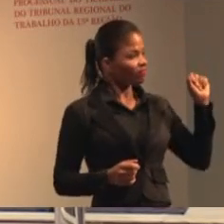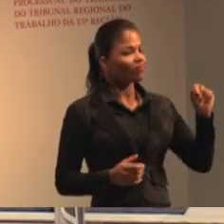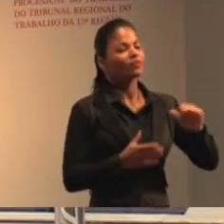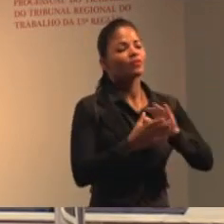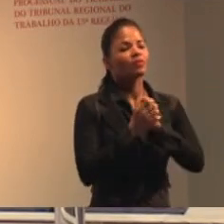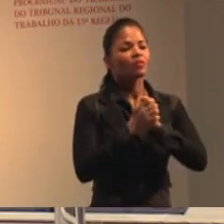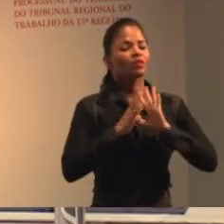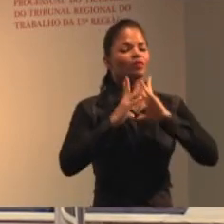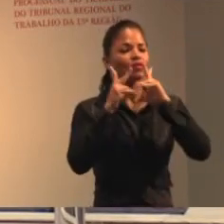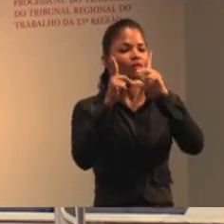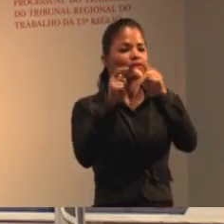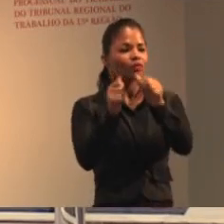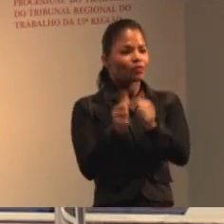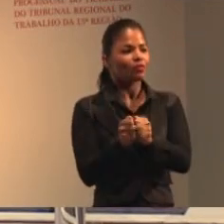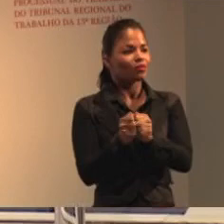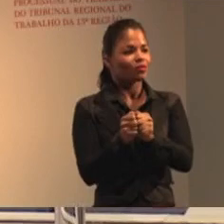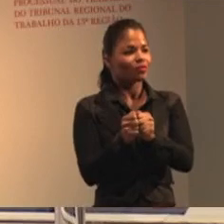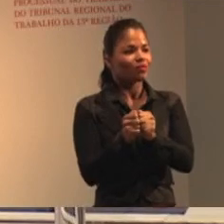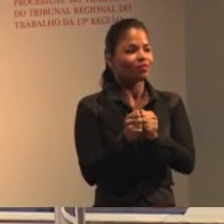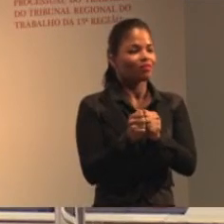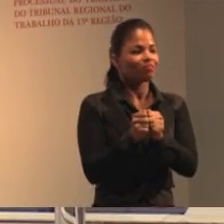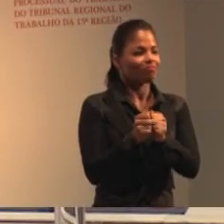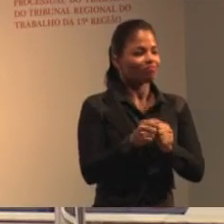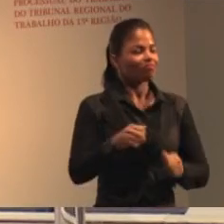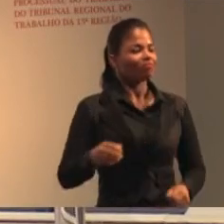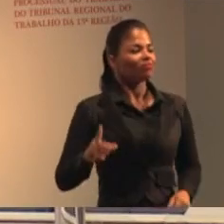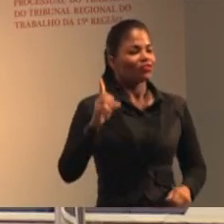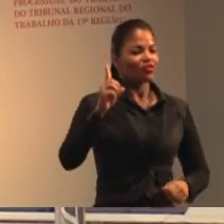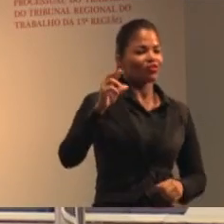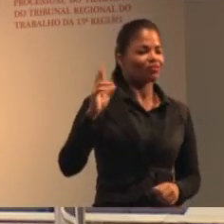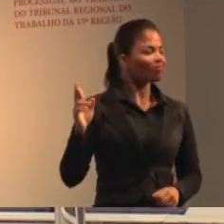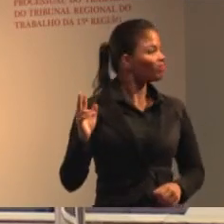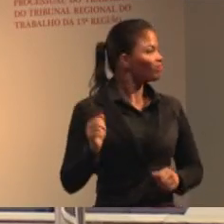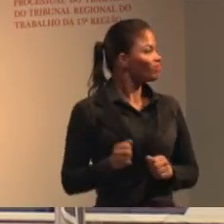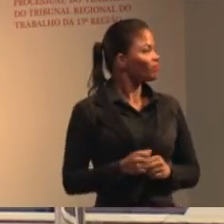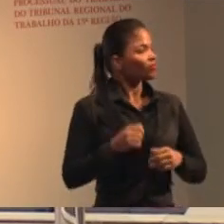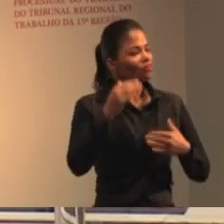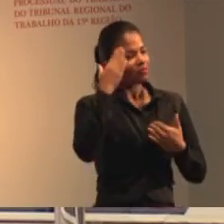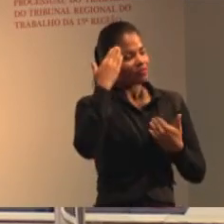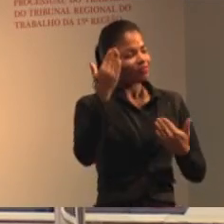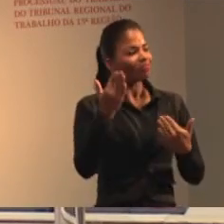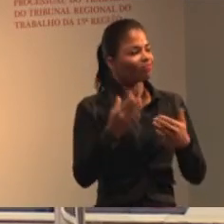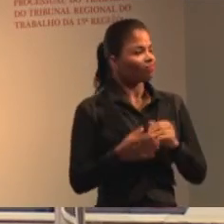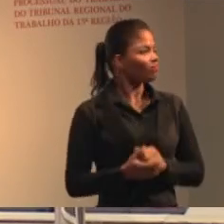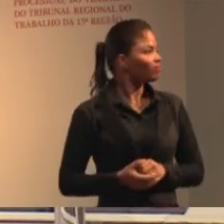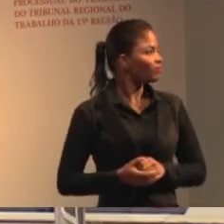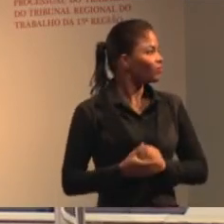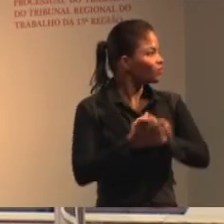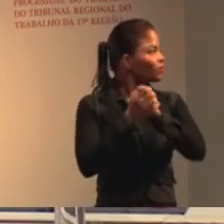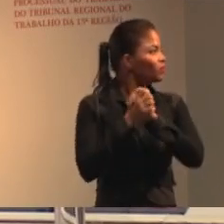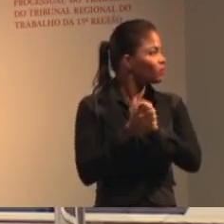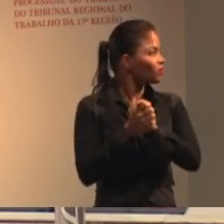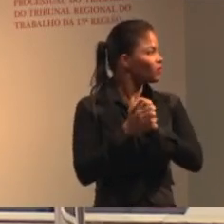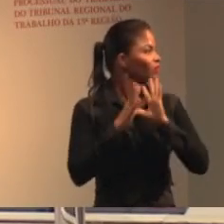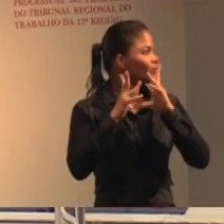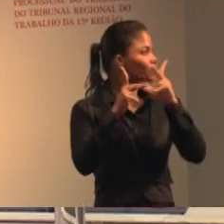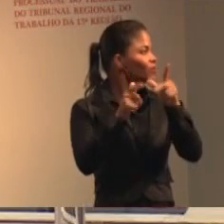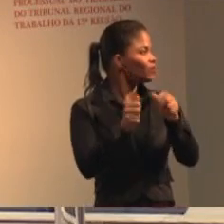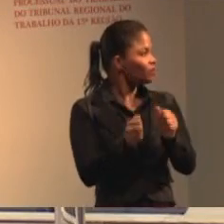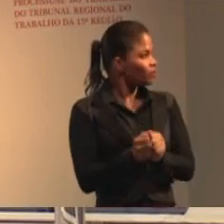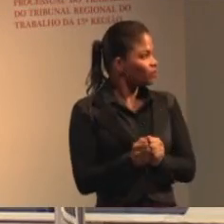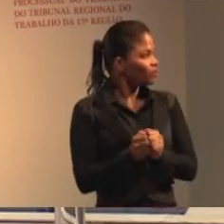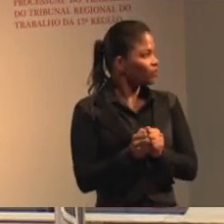Cumprimento todas as demais autoridades, que muito nos honram, mas cumprimento, sobretudo,